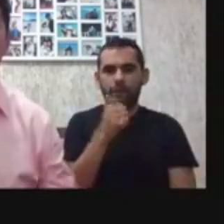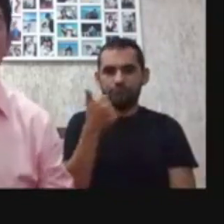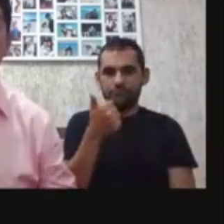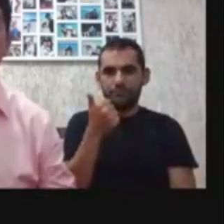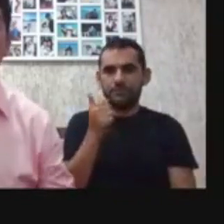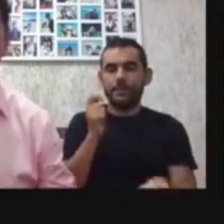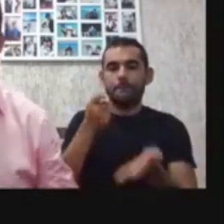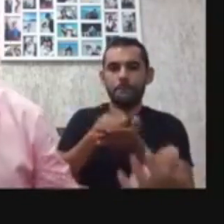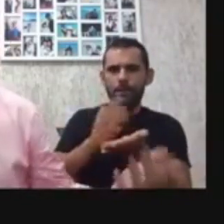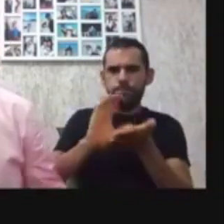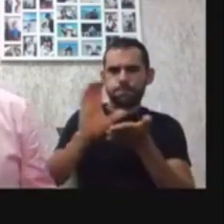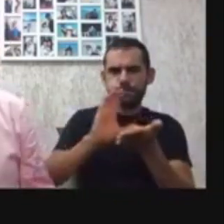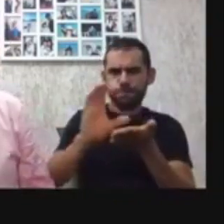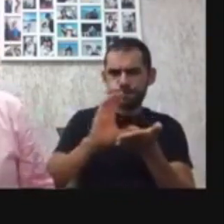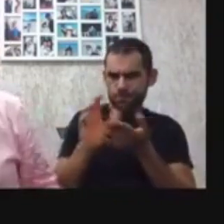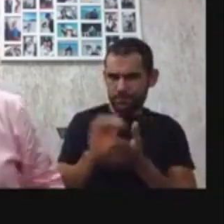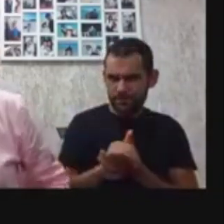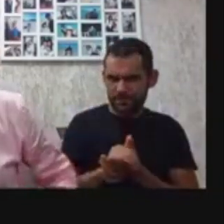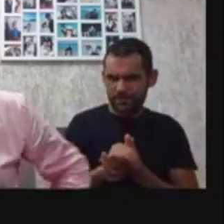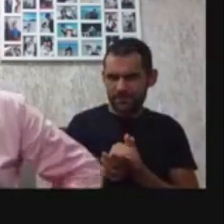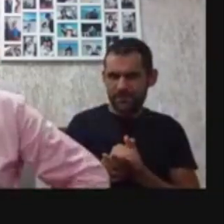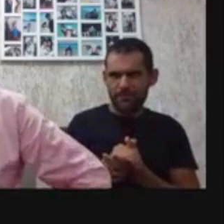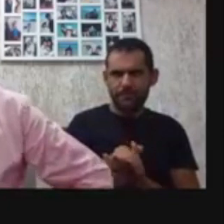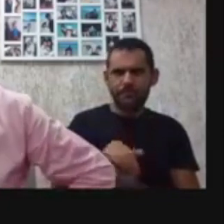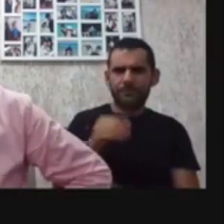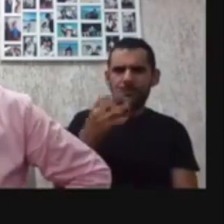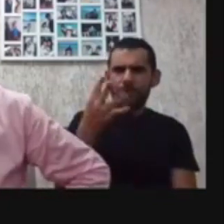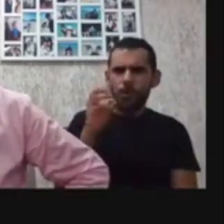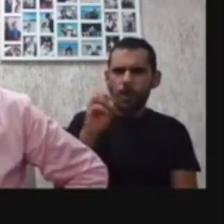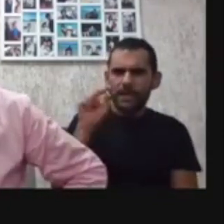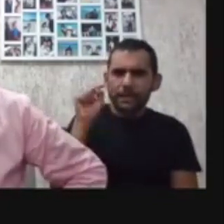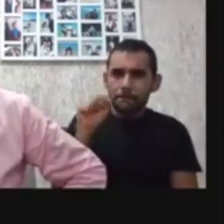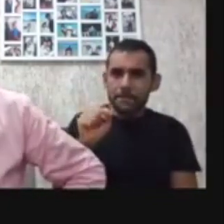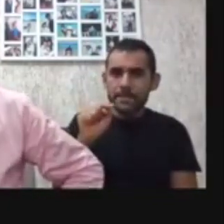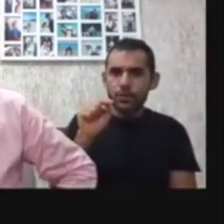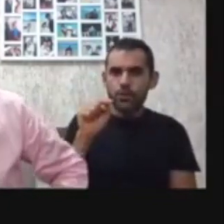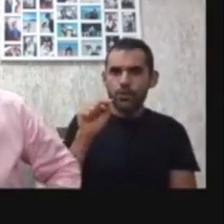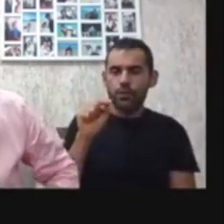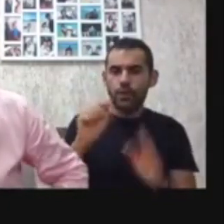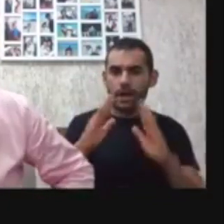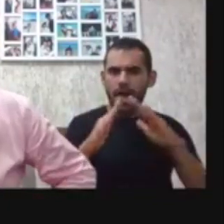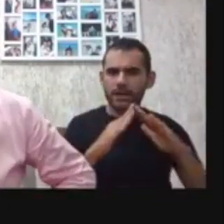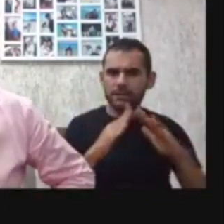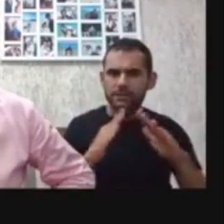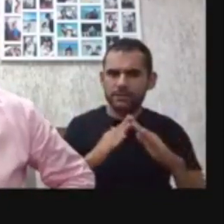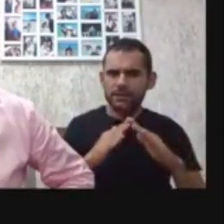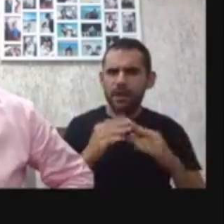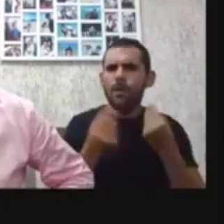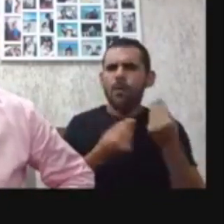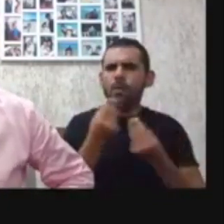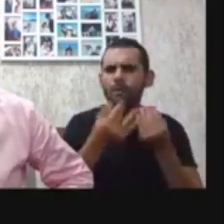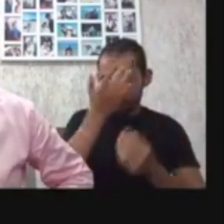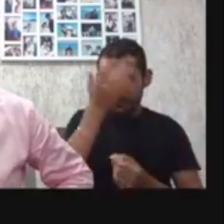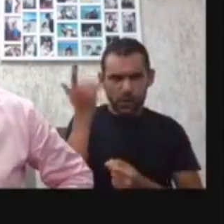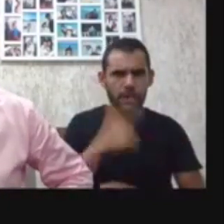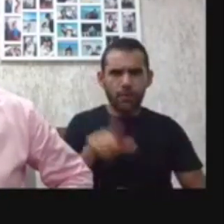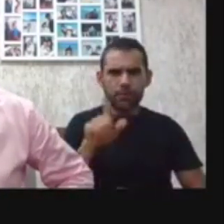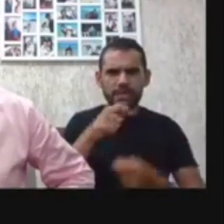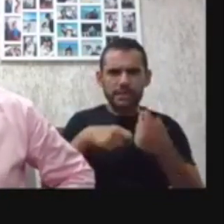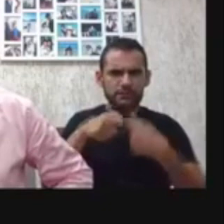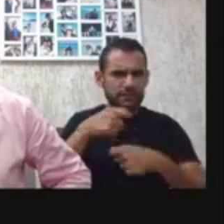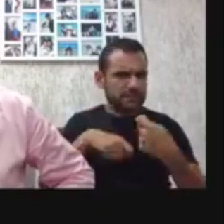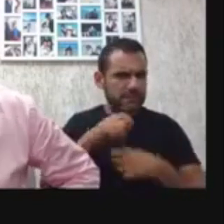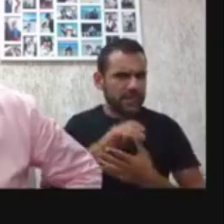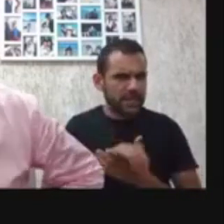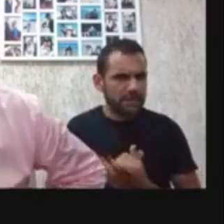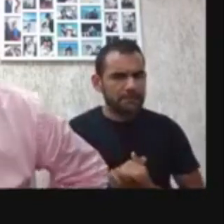Todo mundo fala que contribui. Olha, São João del Rei tem perto de 40 mil imóveis. Olha. Como que esse povo não consegue administrar esses